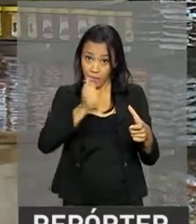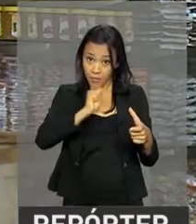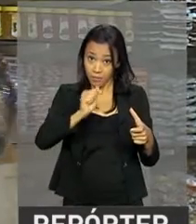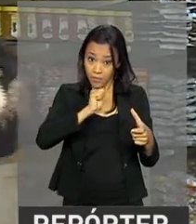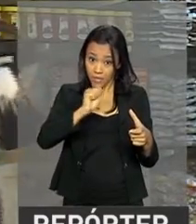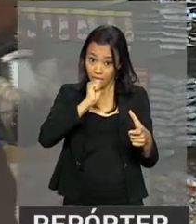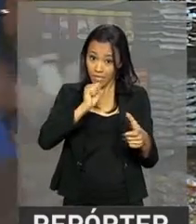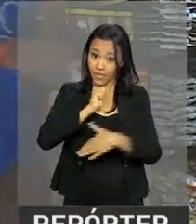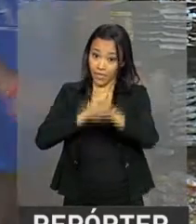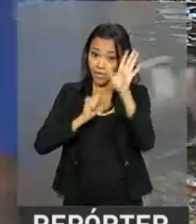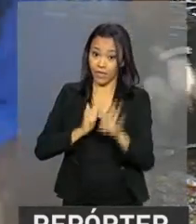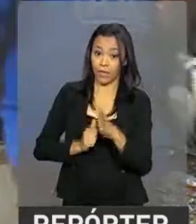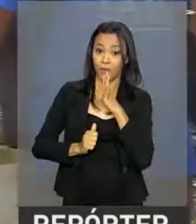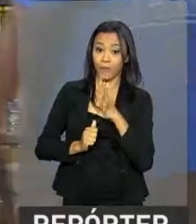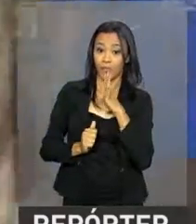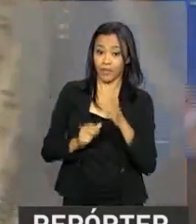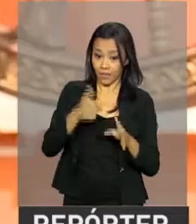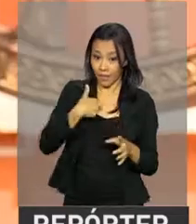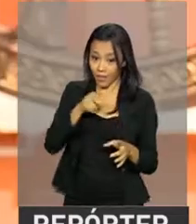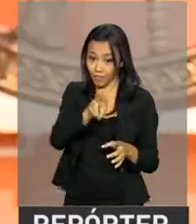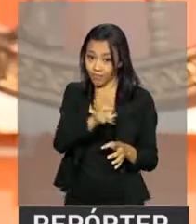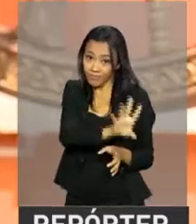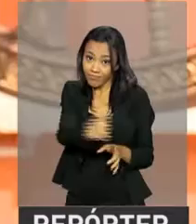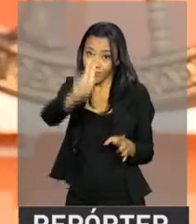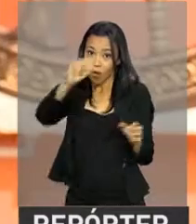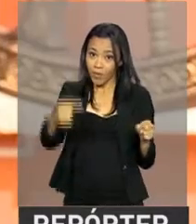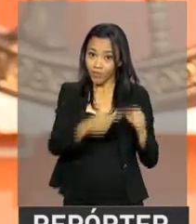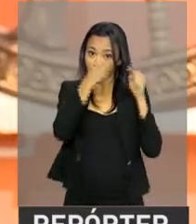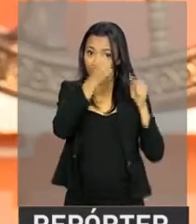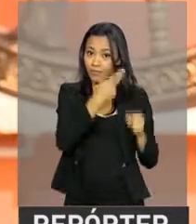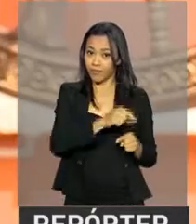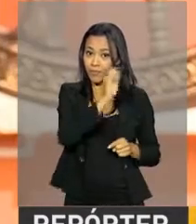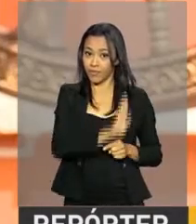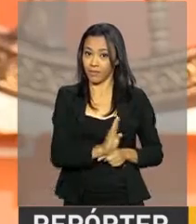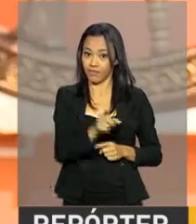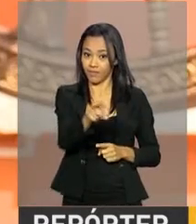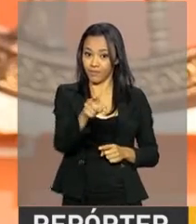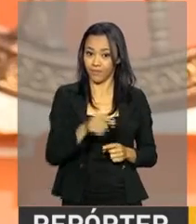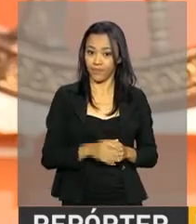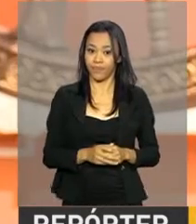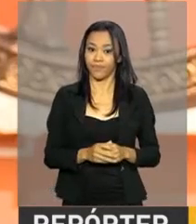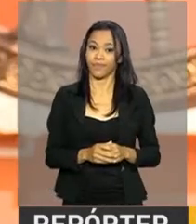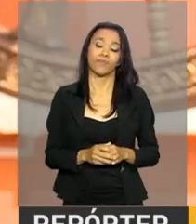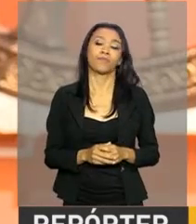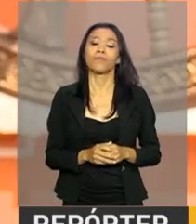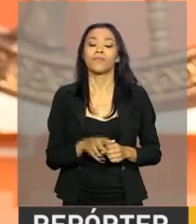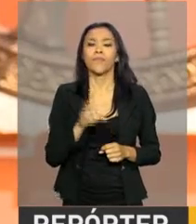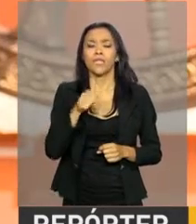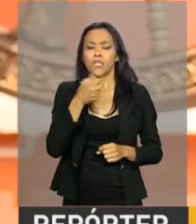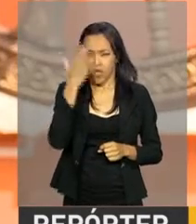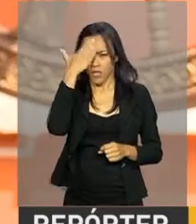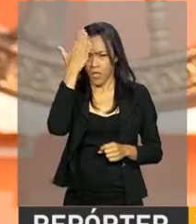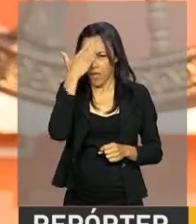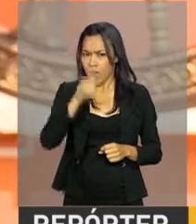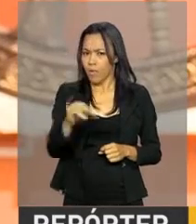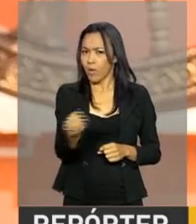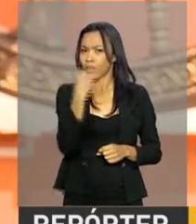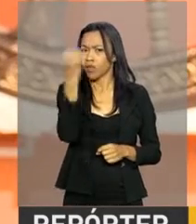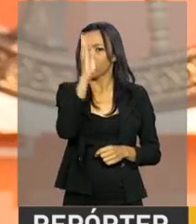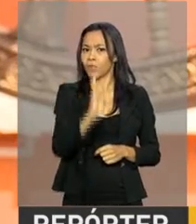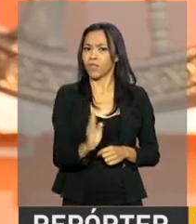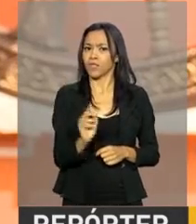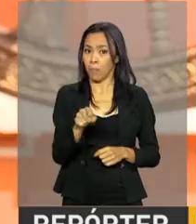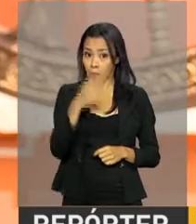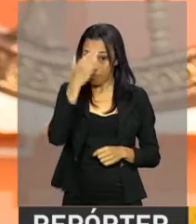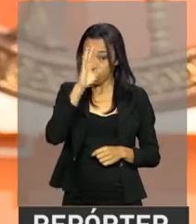mais conhecida tem um quê brasileiro. Muito pouca gente sabe da importância do Brasil, principalmente aqui